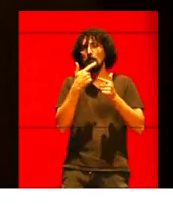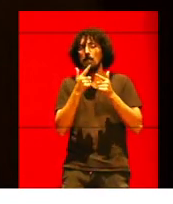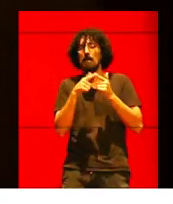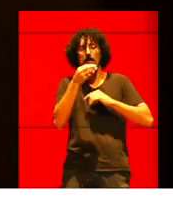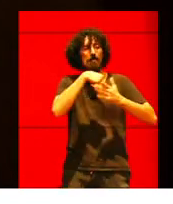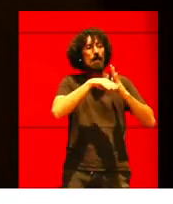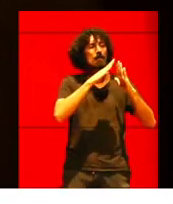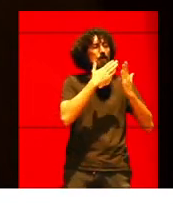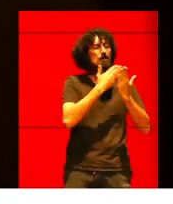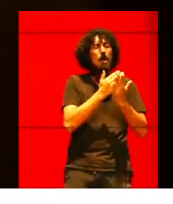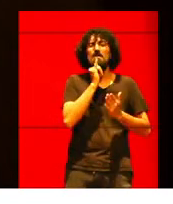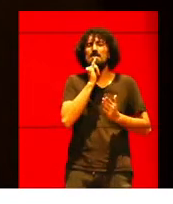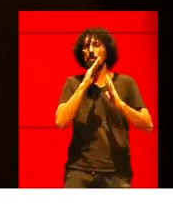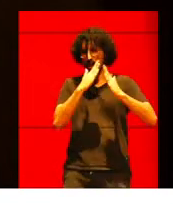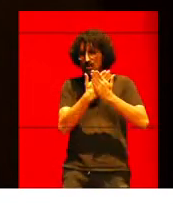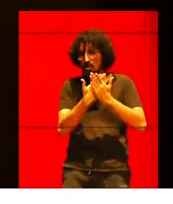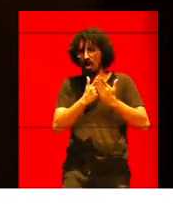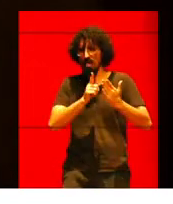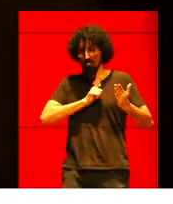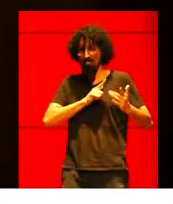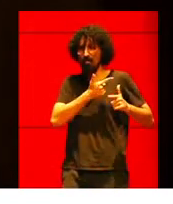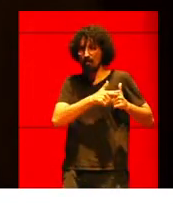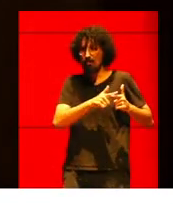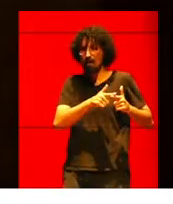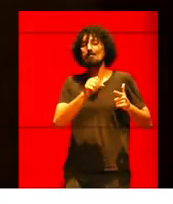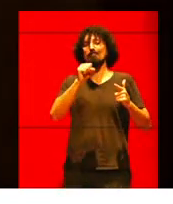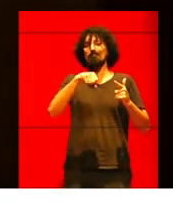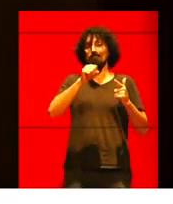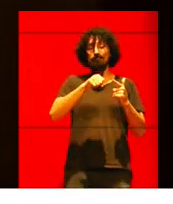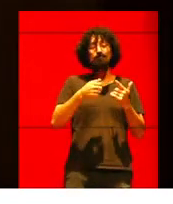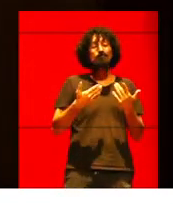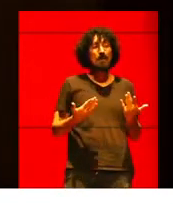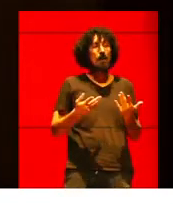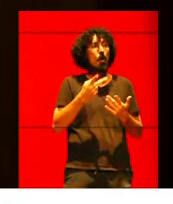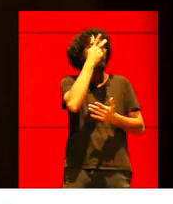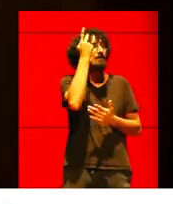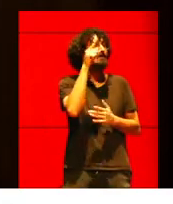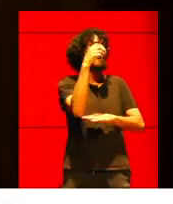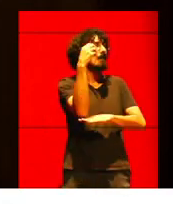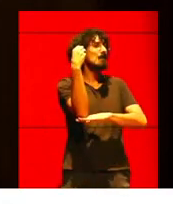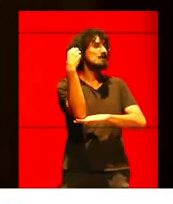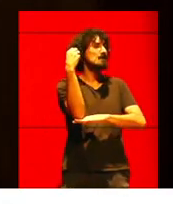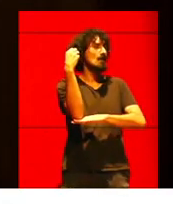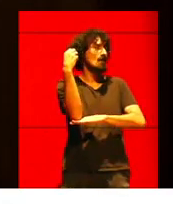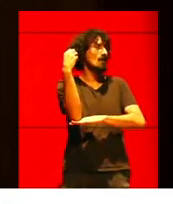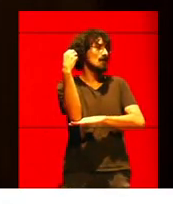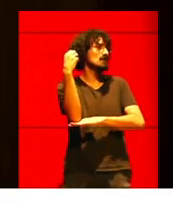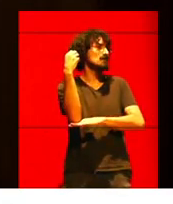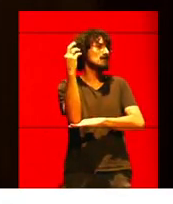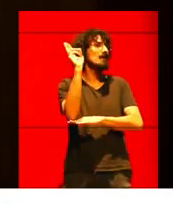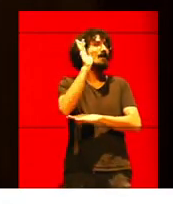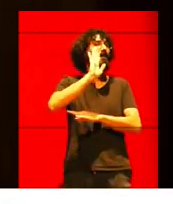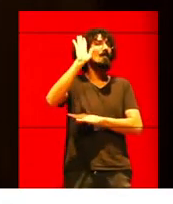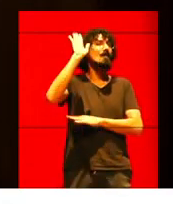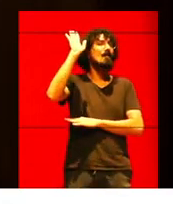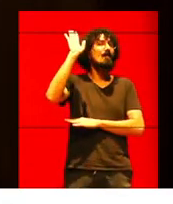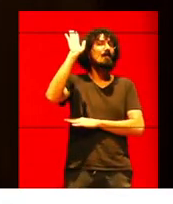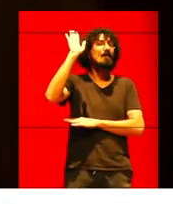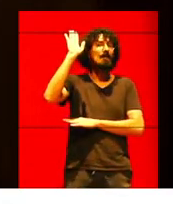Eu não. Ah, mas, ó, a galera do Castelo Branco, tá aí o pessoal do Castelo Branco? Cadê o pessoal do Castelo